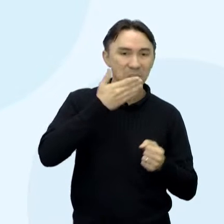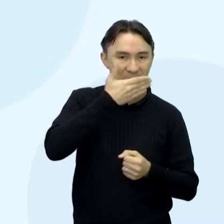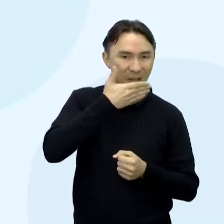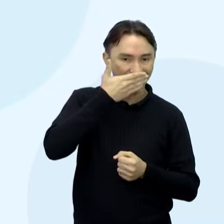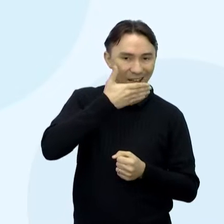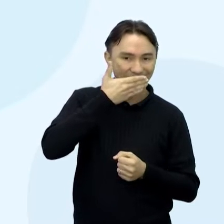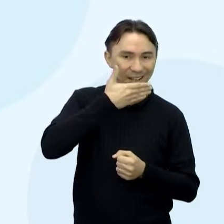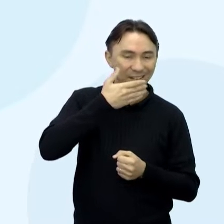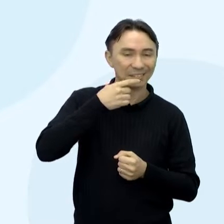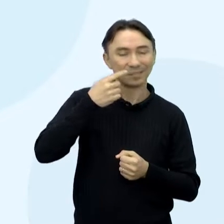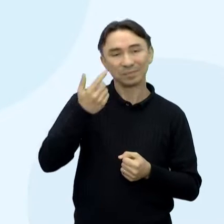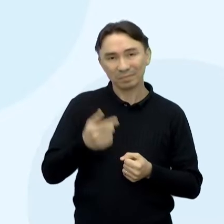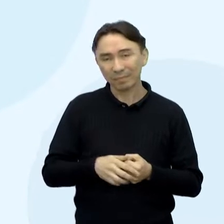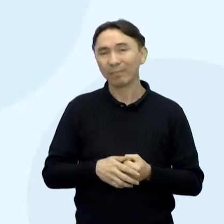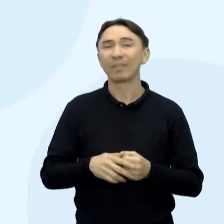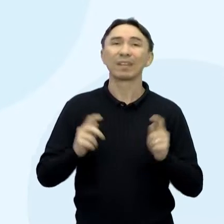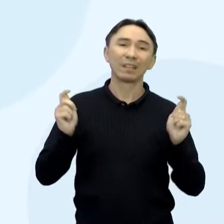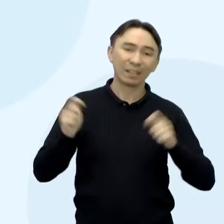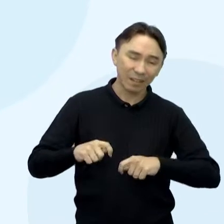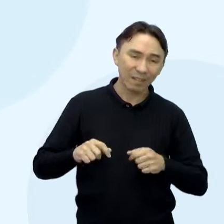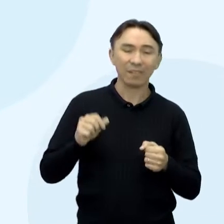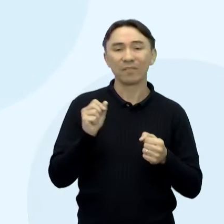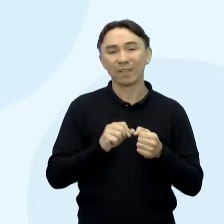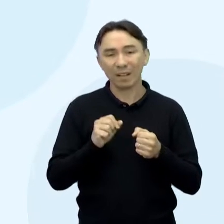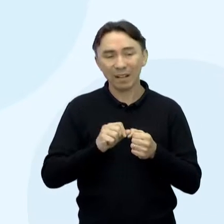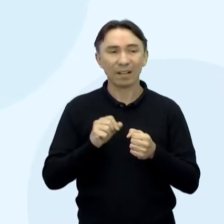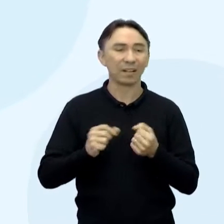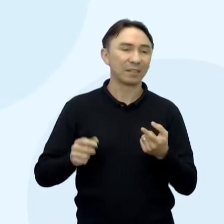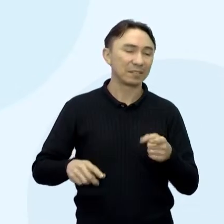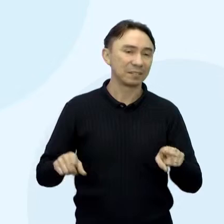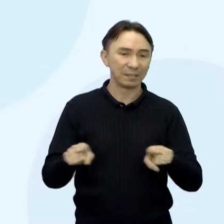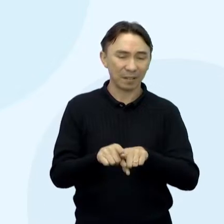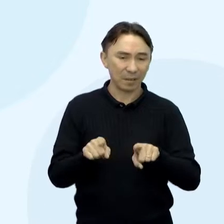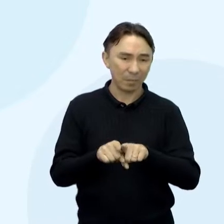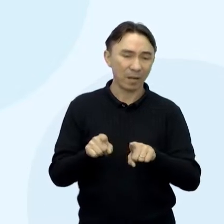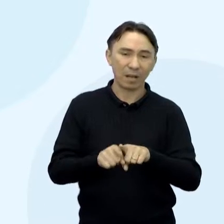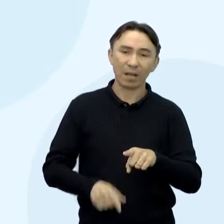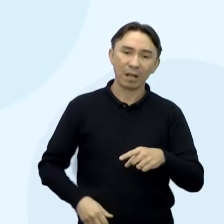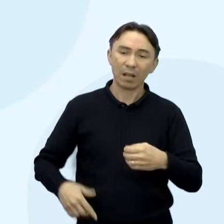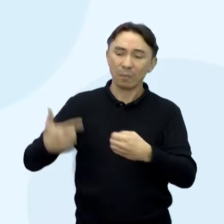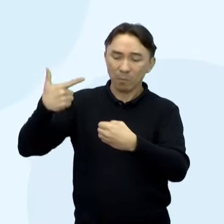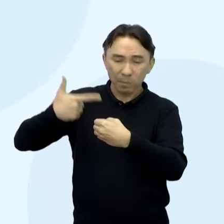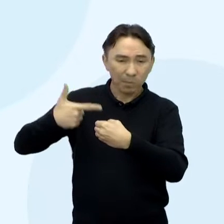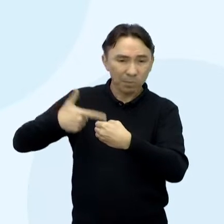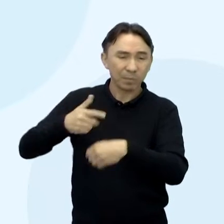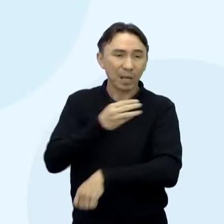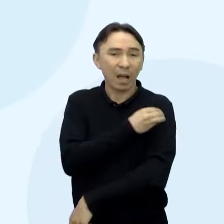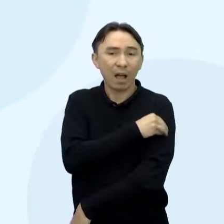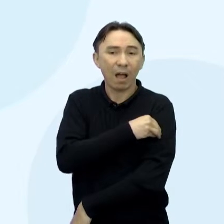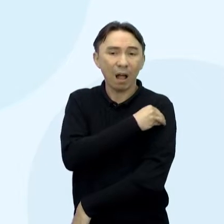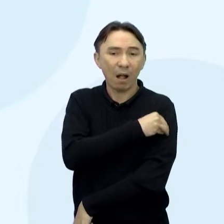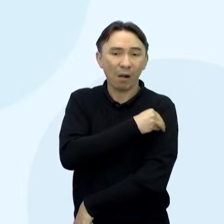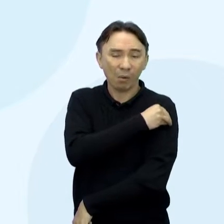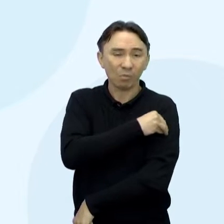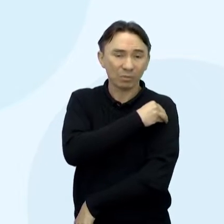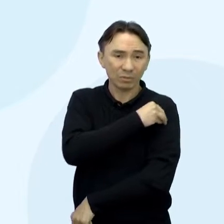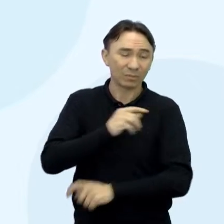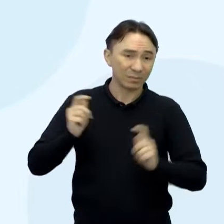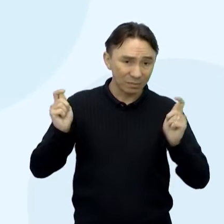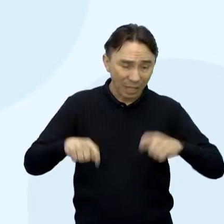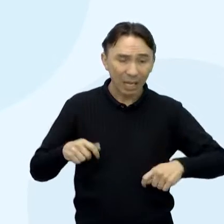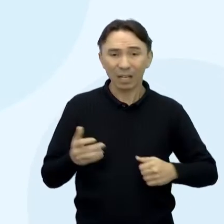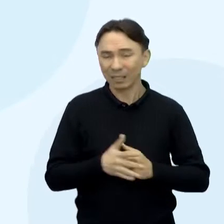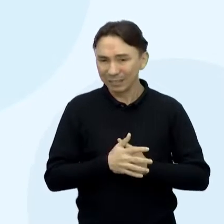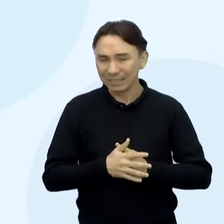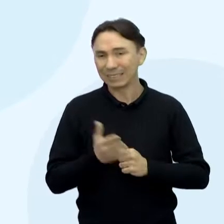cana, produzem ali álcool, né, o etanol combustível e outros derivados tantos da cana-de-açúcar, é